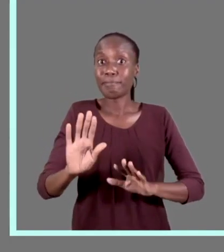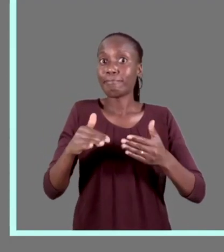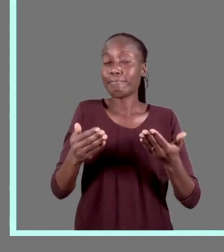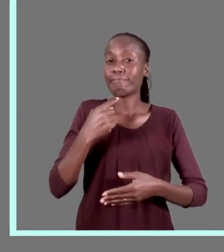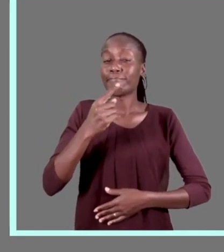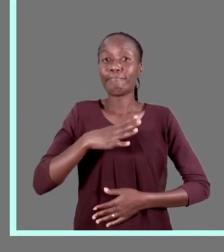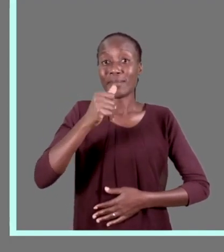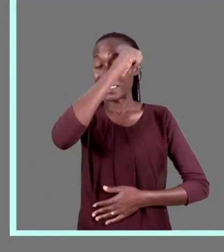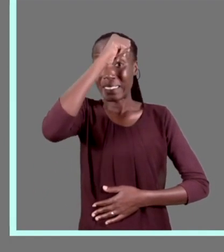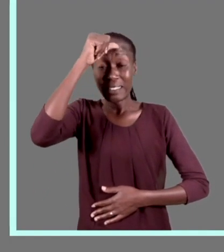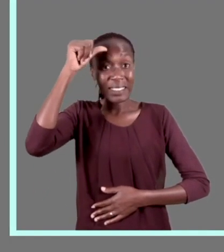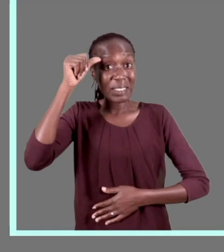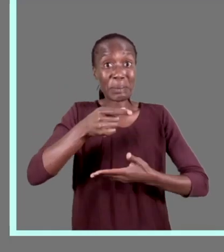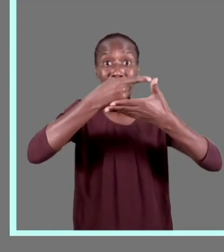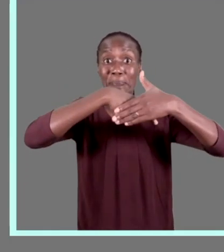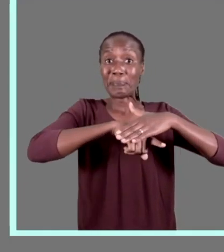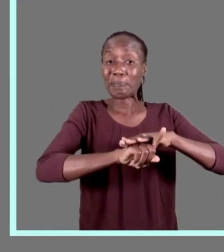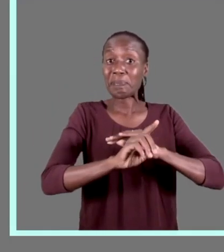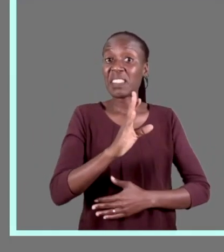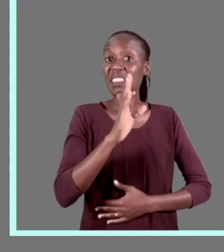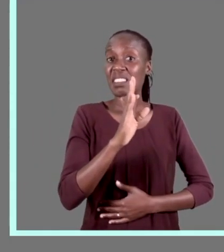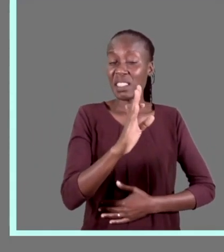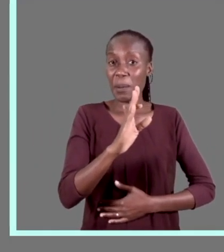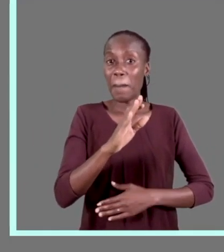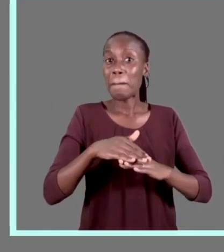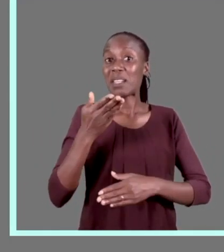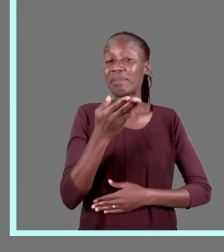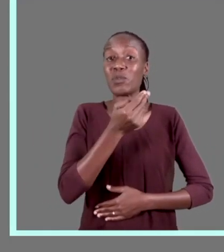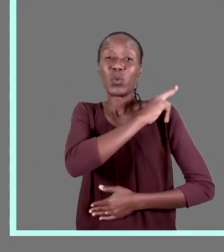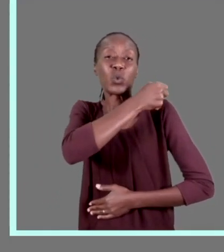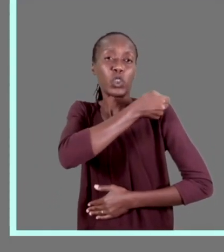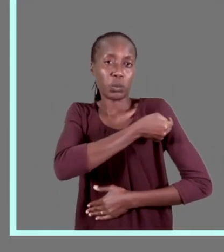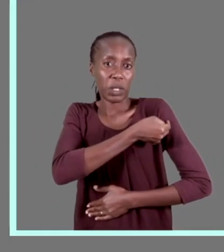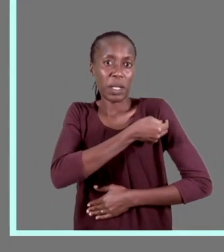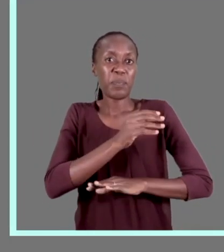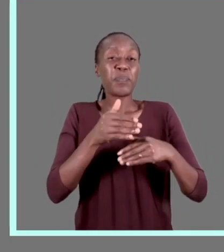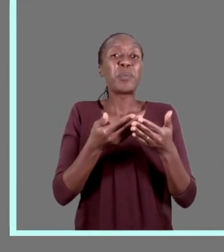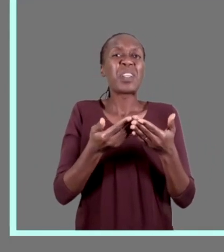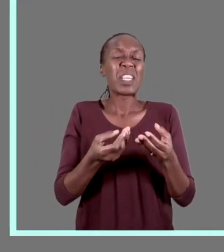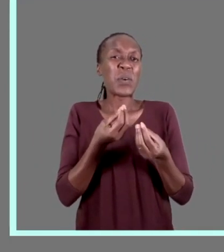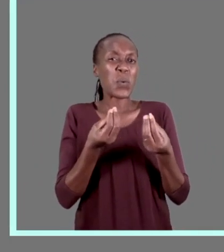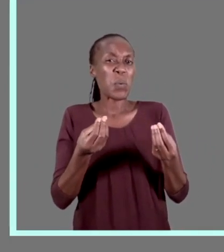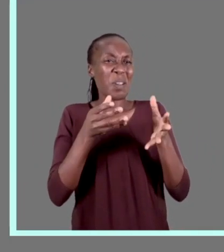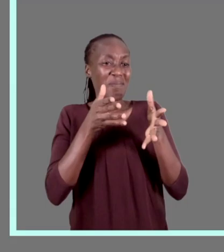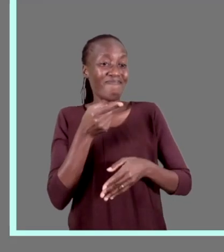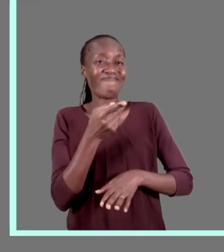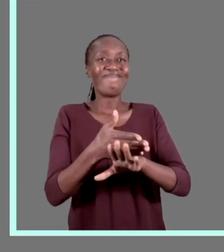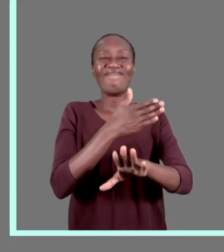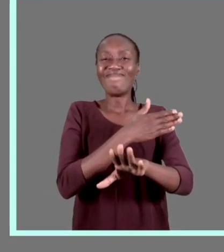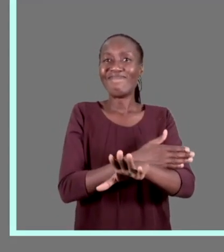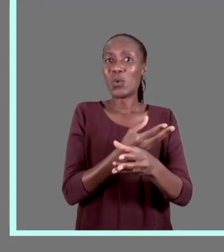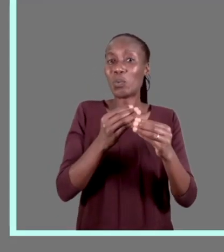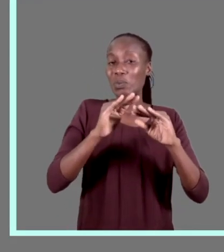dificuldades para ter acesso aos quartos de banho, aos serviços de saúde, pela condição que eles apresentam.